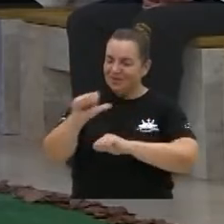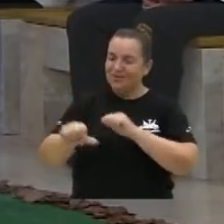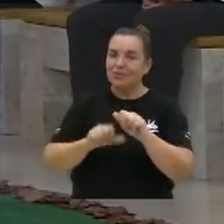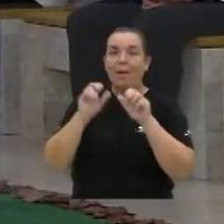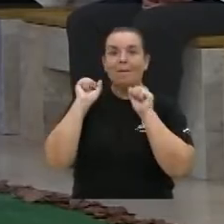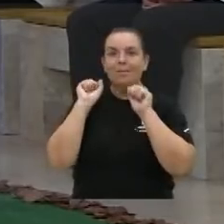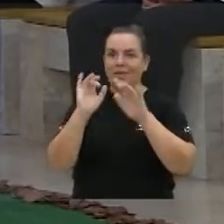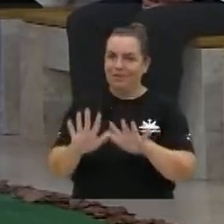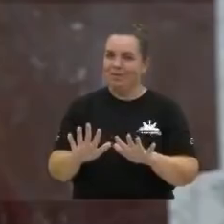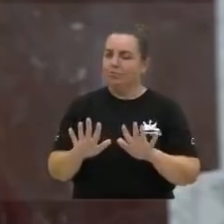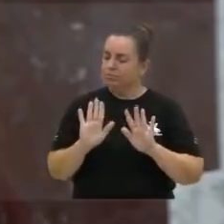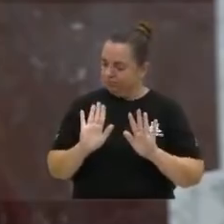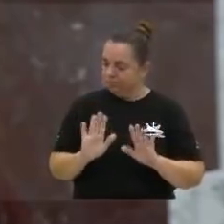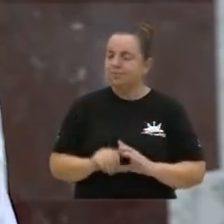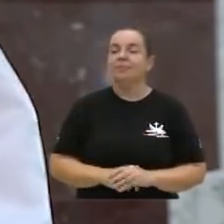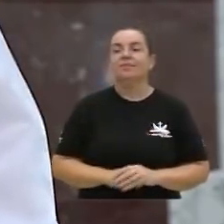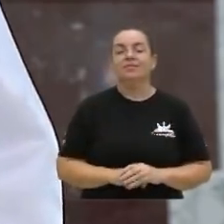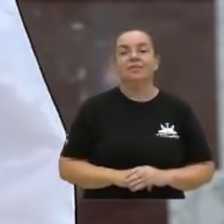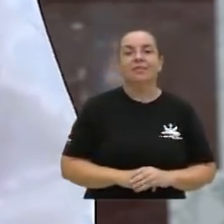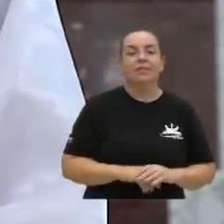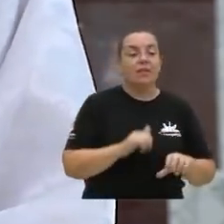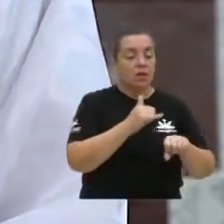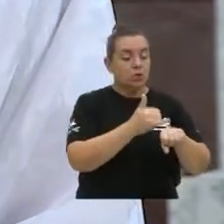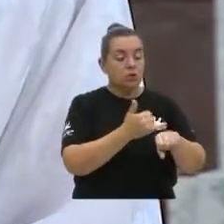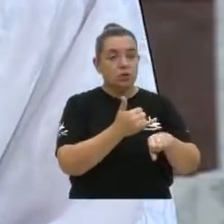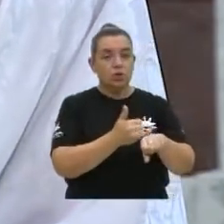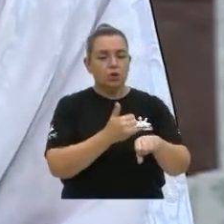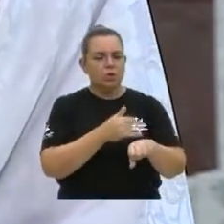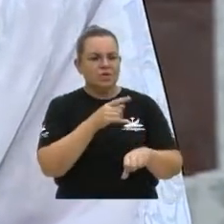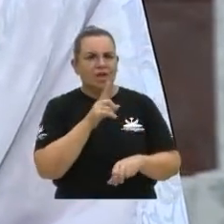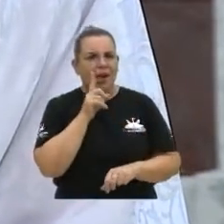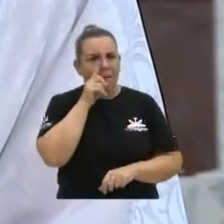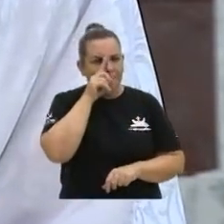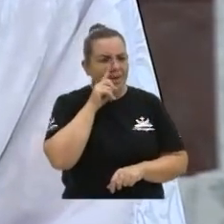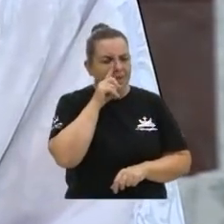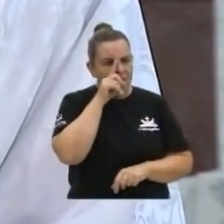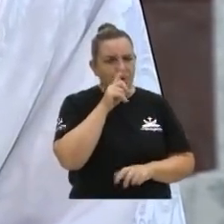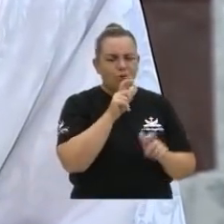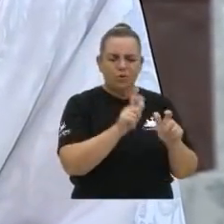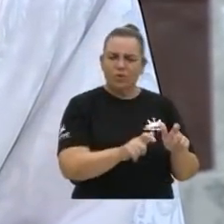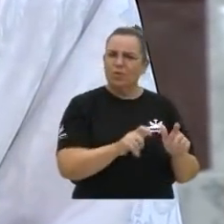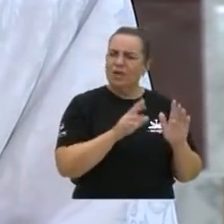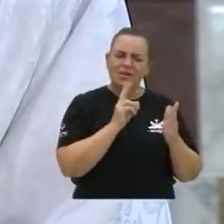bênção. Jerusalém se tornou muito perigoso, sempre foi.